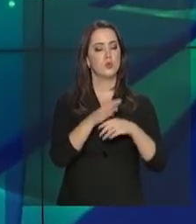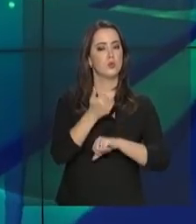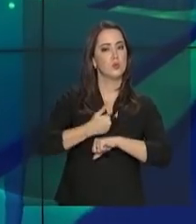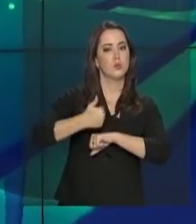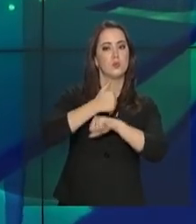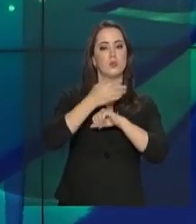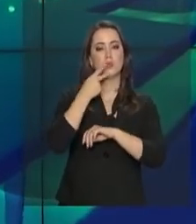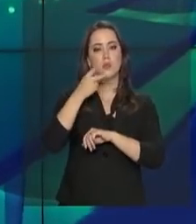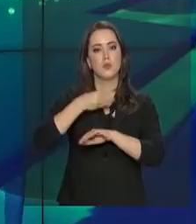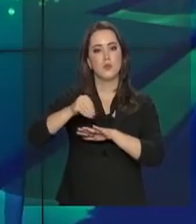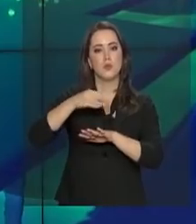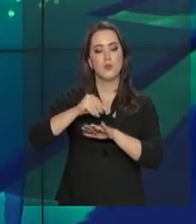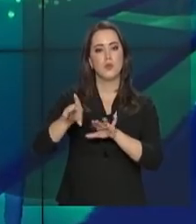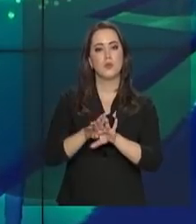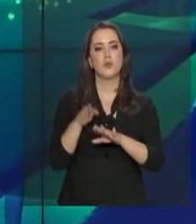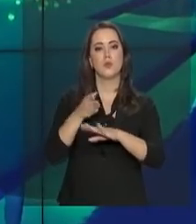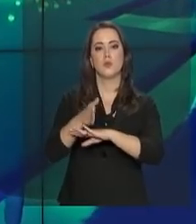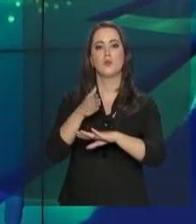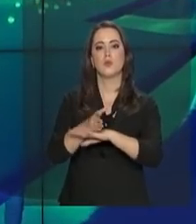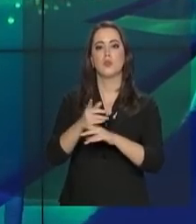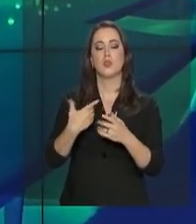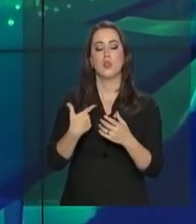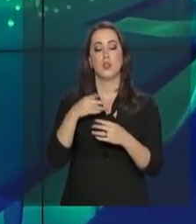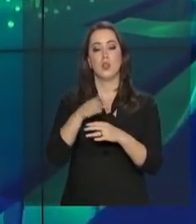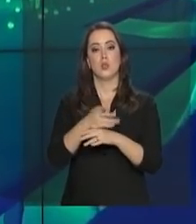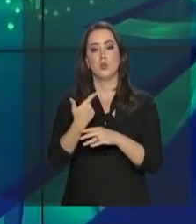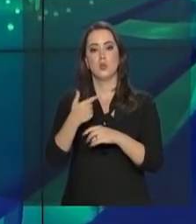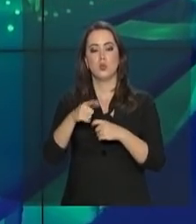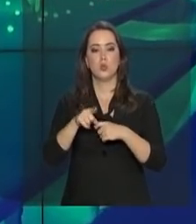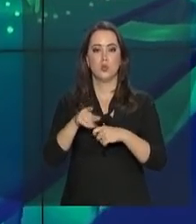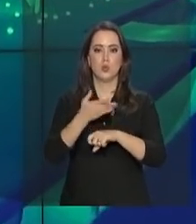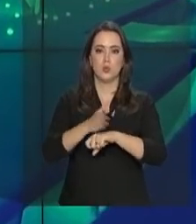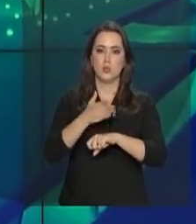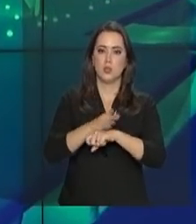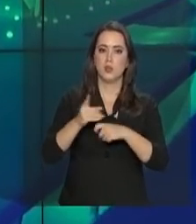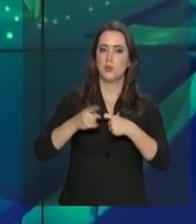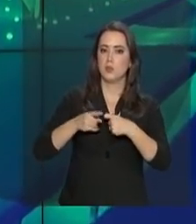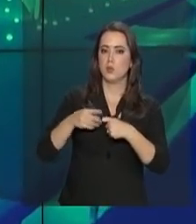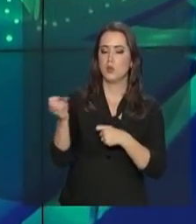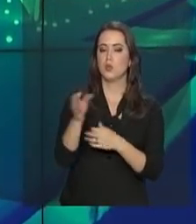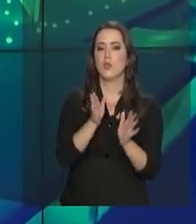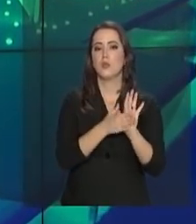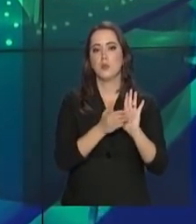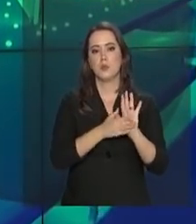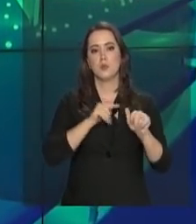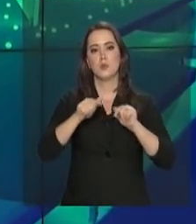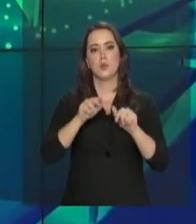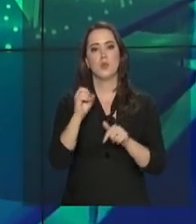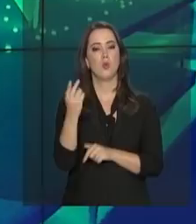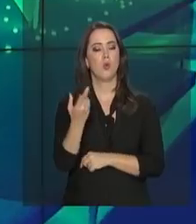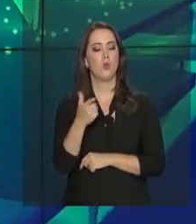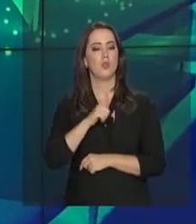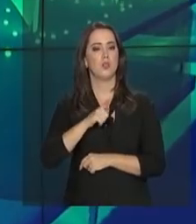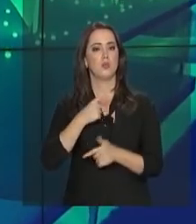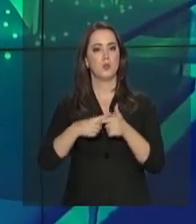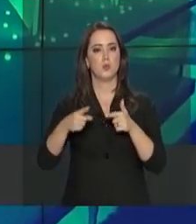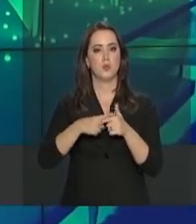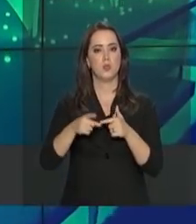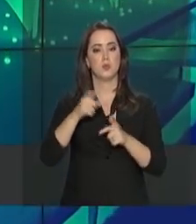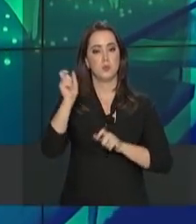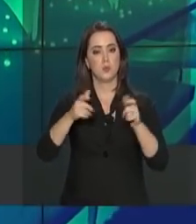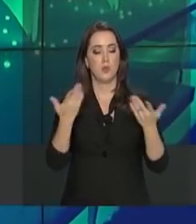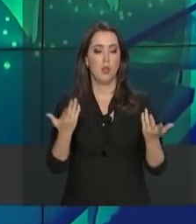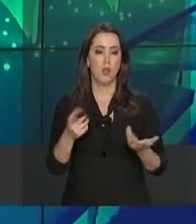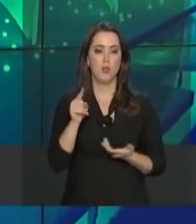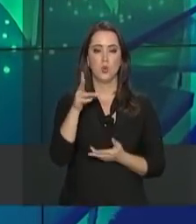informou que entrou em residência médica recebeu nova proposta de trabalho ou teve problemas pessoais todos os